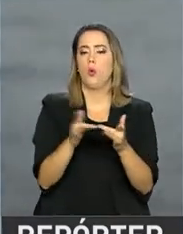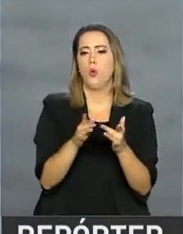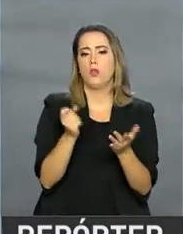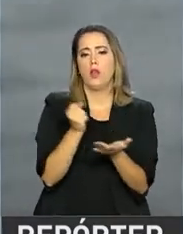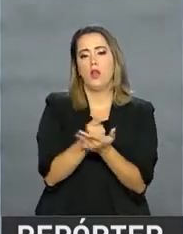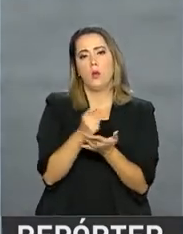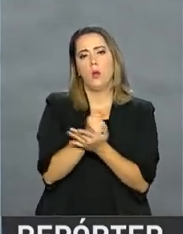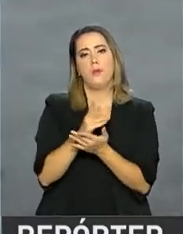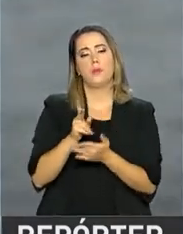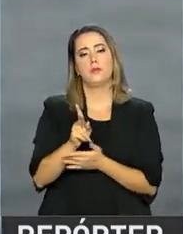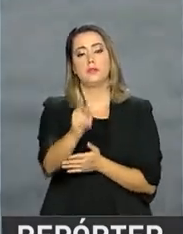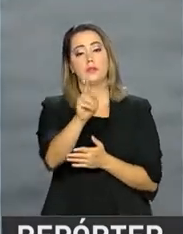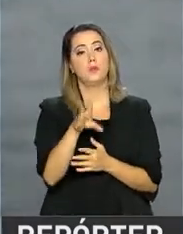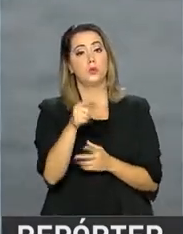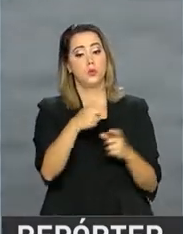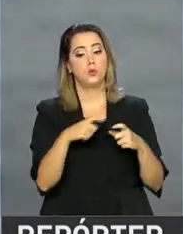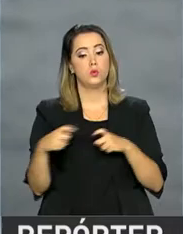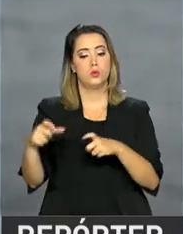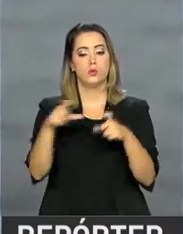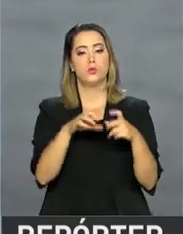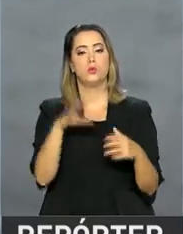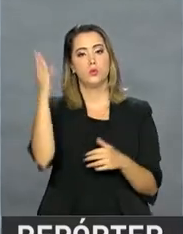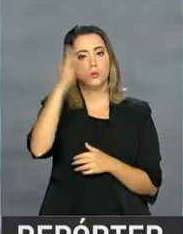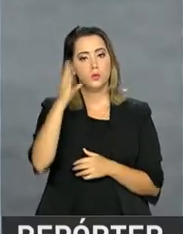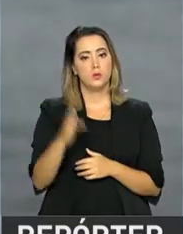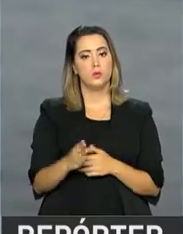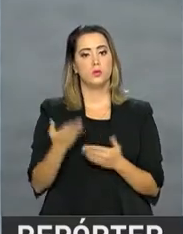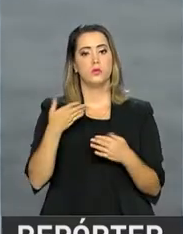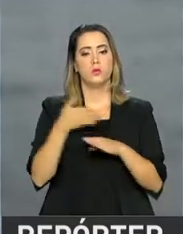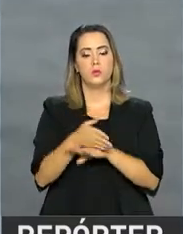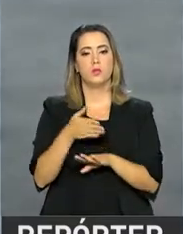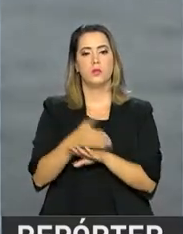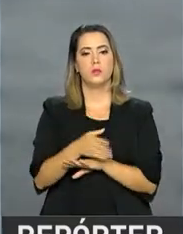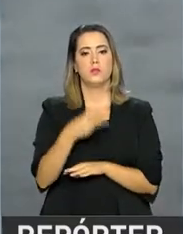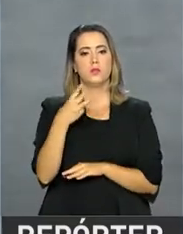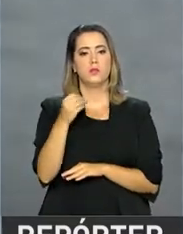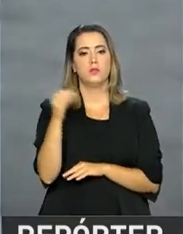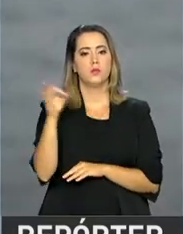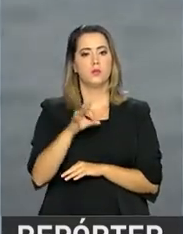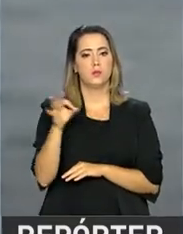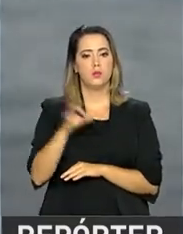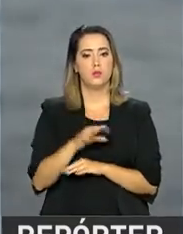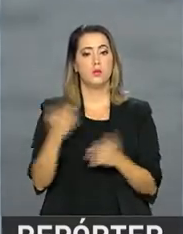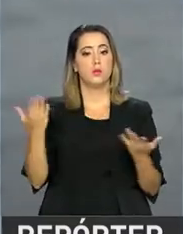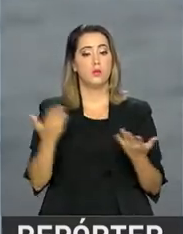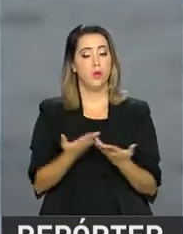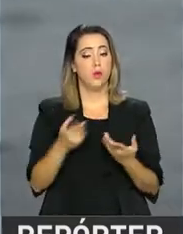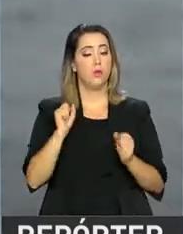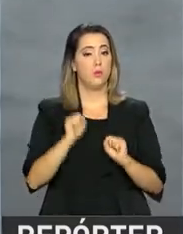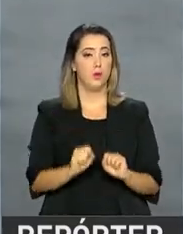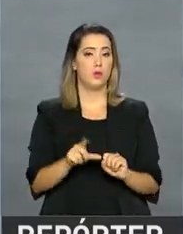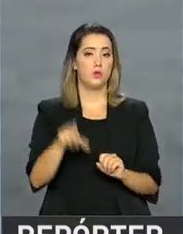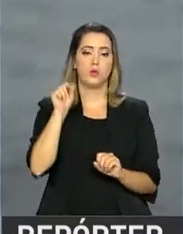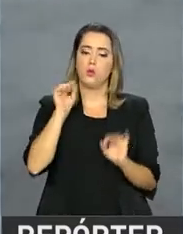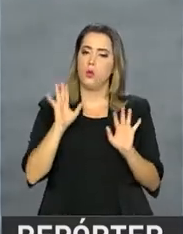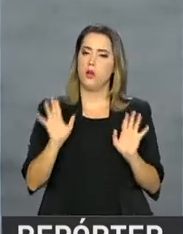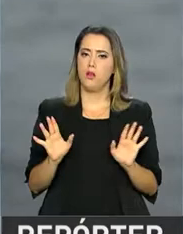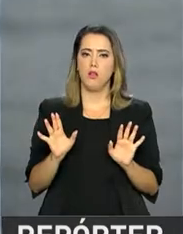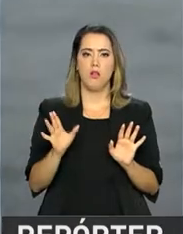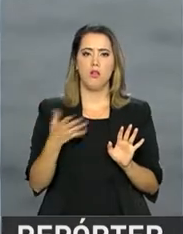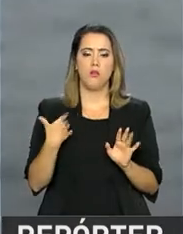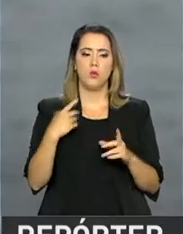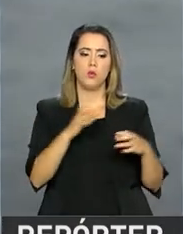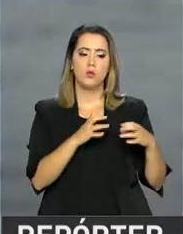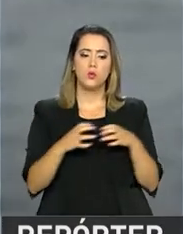exploração de todos os campos do pré sal com participação mínima de 30% a companhia pode escolher